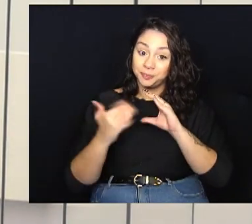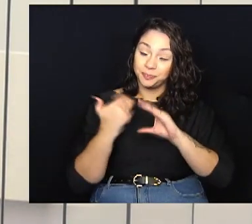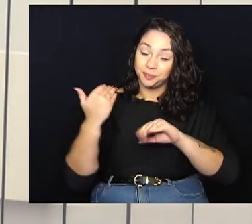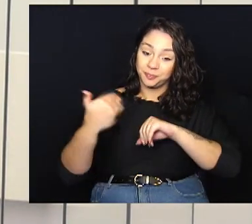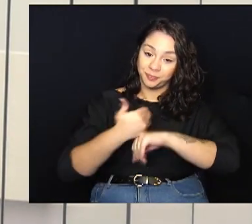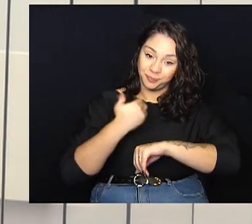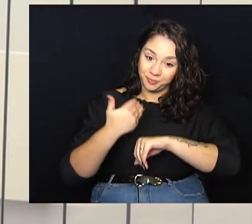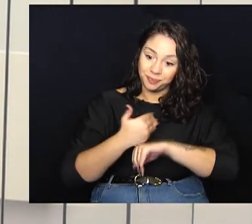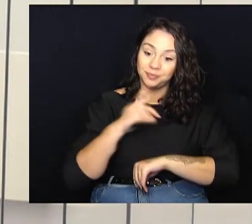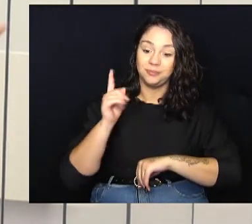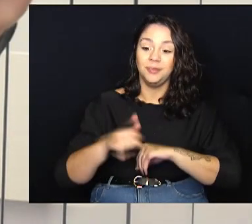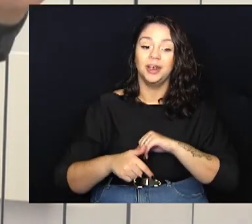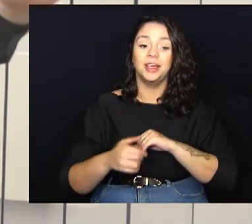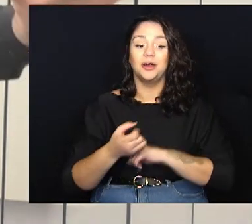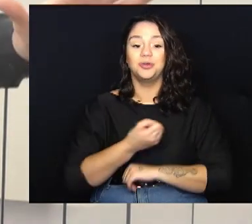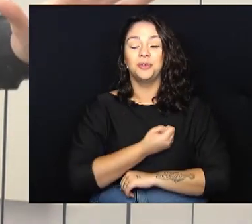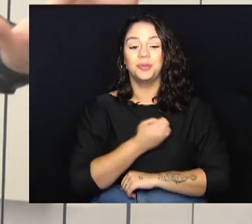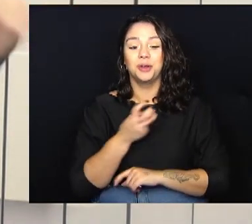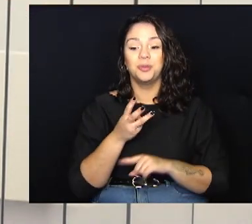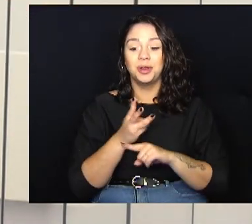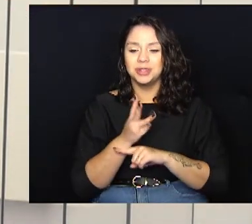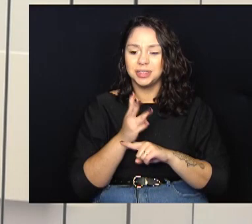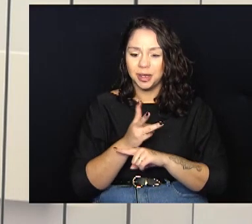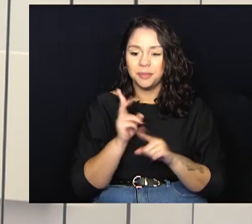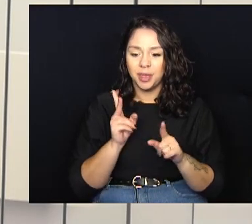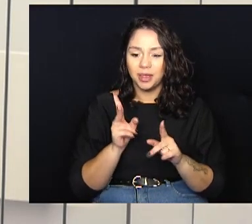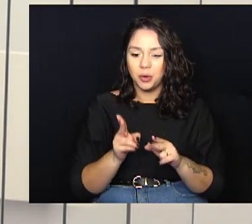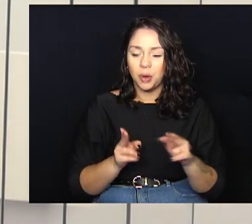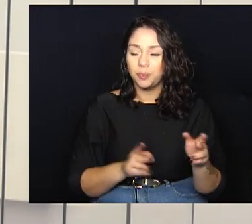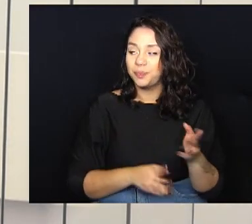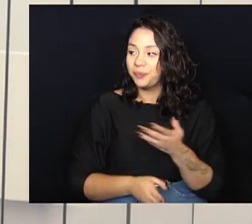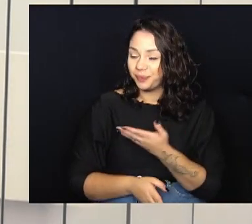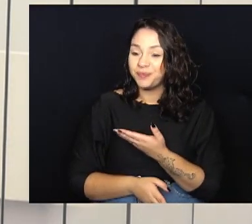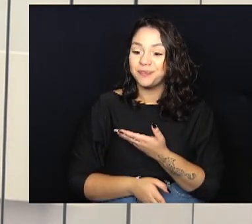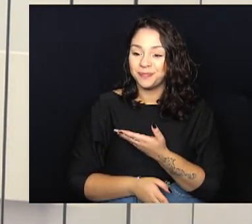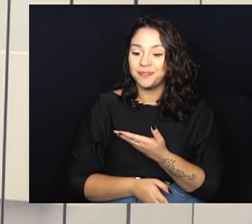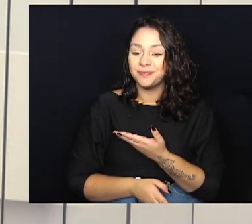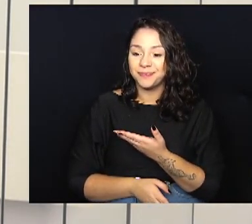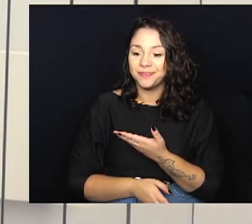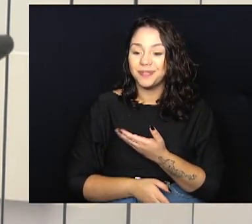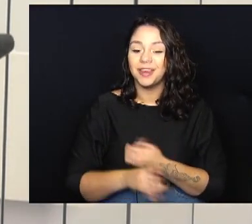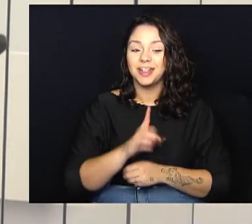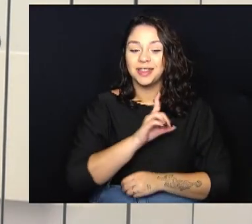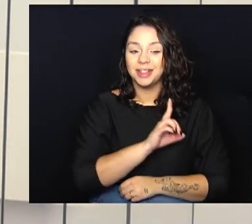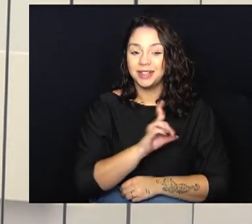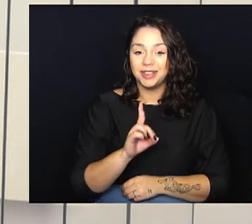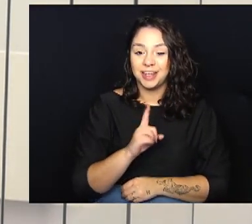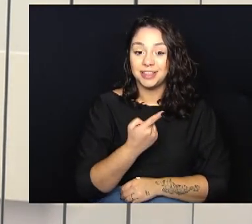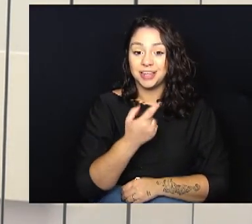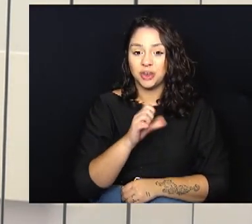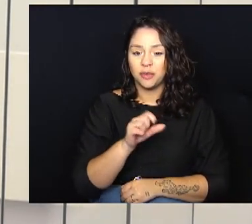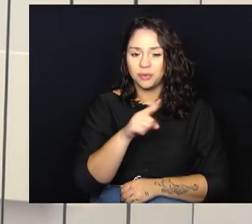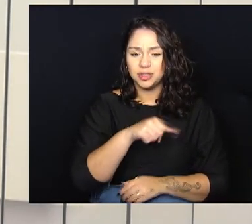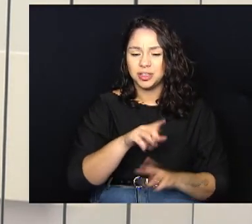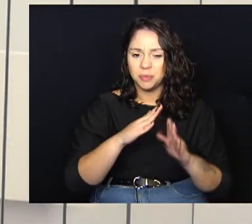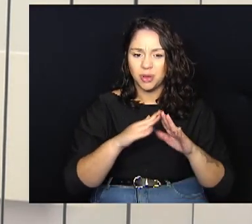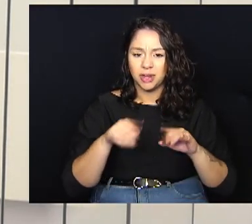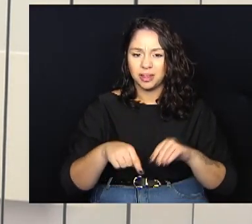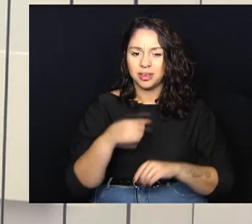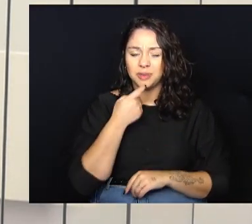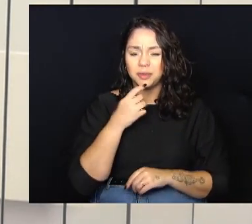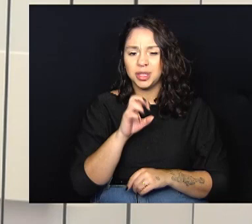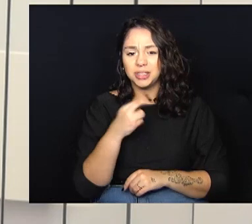do número do nosso WhatsApp que é o mesmo viu 19 é o nosso DDD para você que é de Campinas e região pode